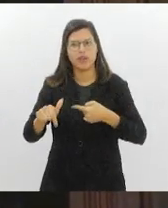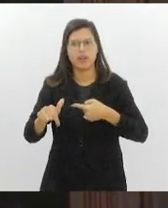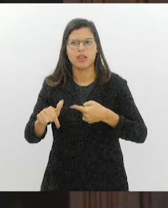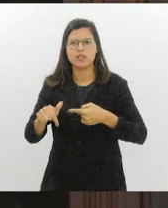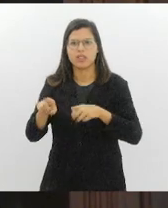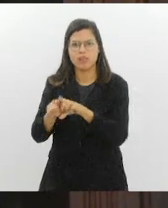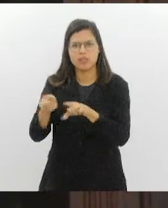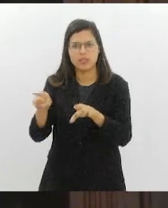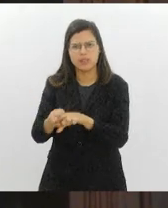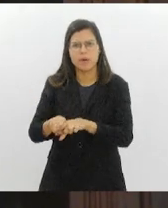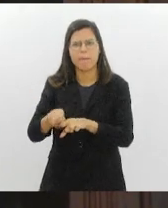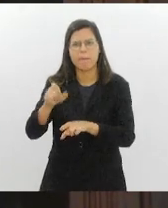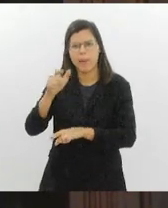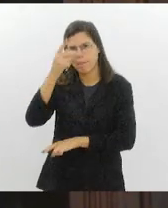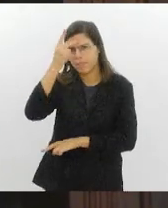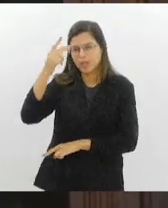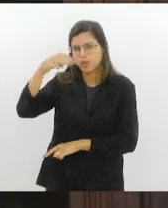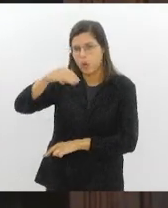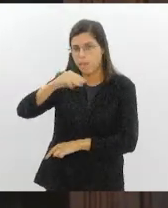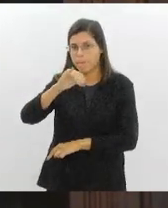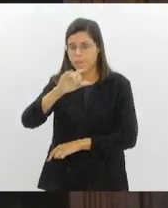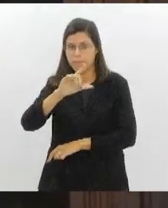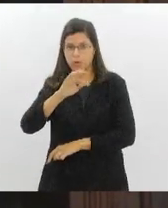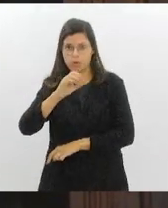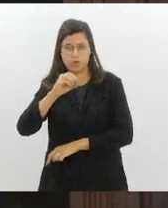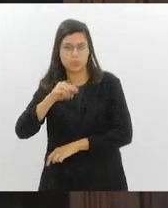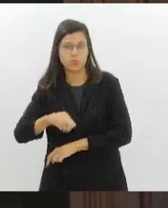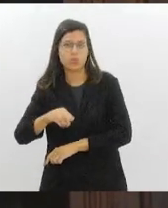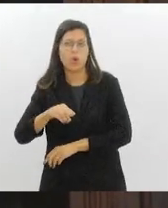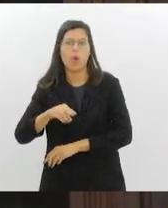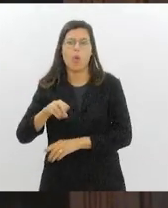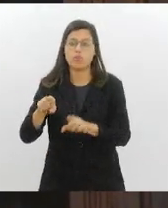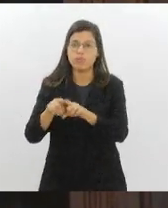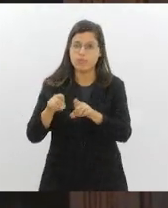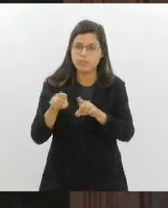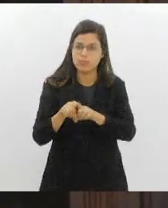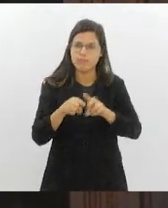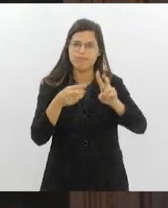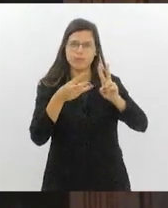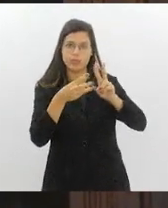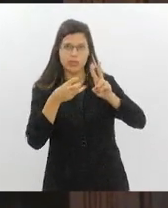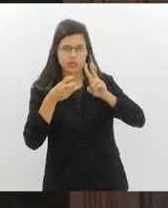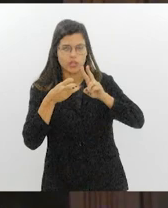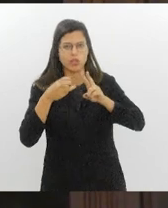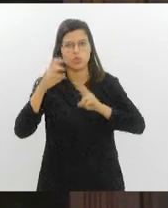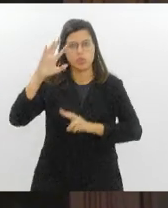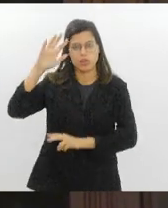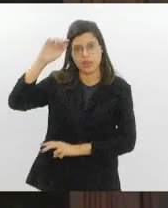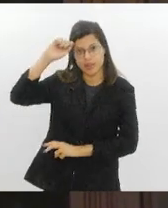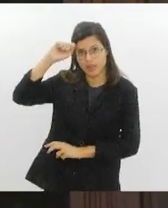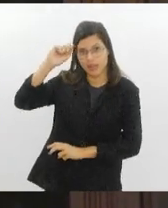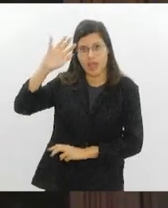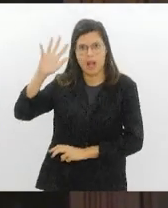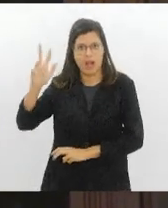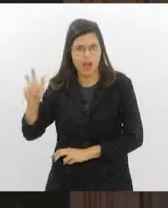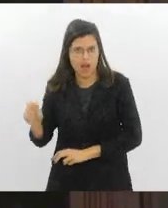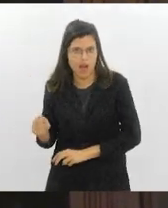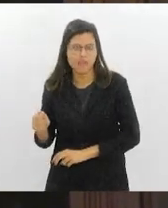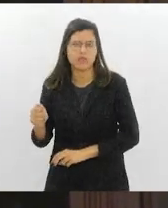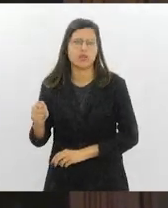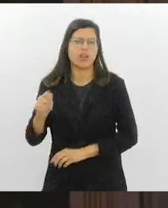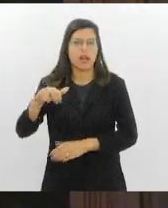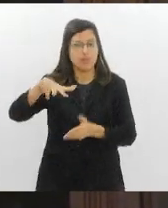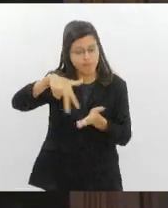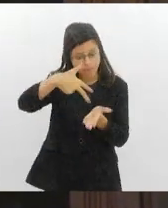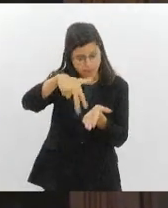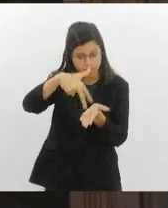Bonder, meu rabino, foi lá buscar nos índios, na África, a dança toda, que no fundo era a cura, que é a